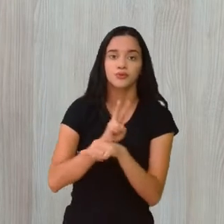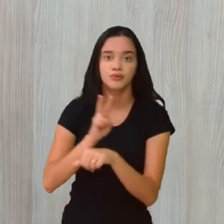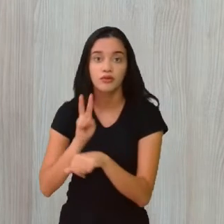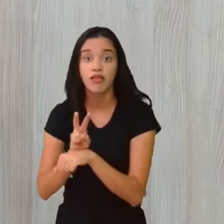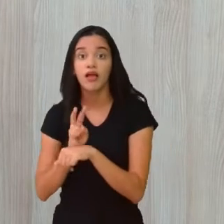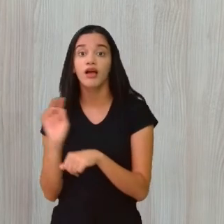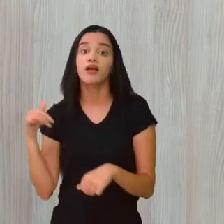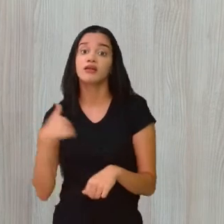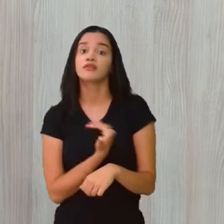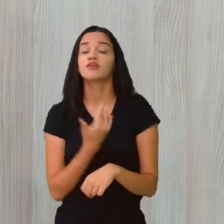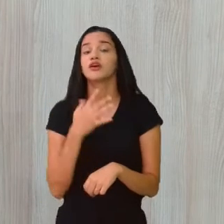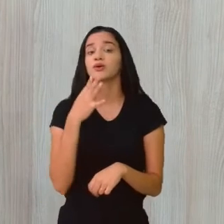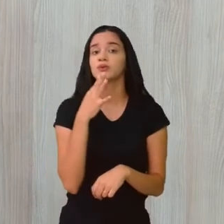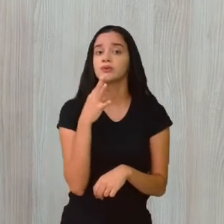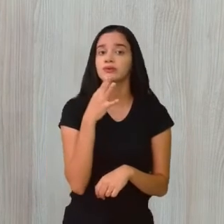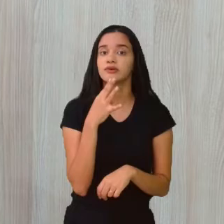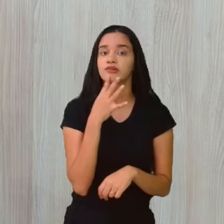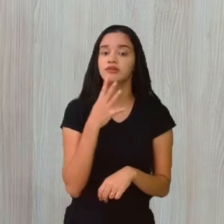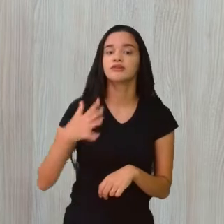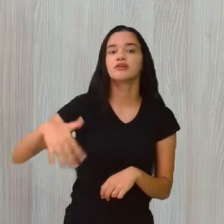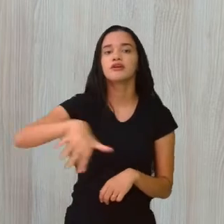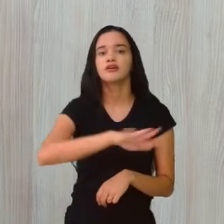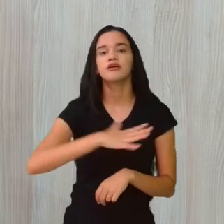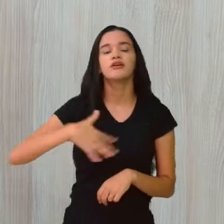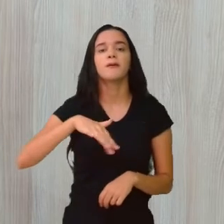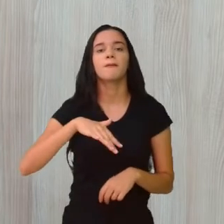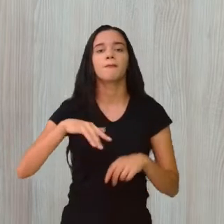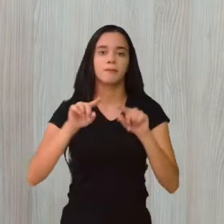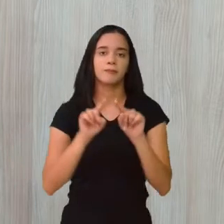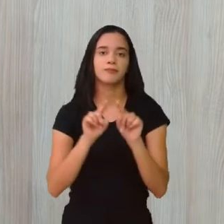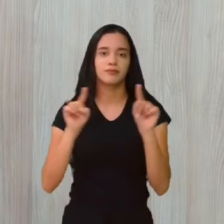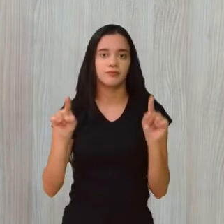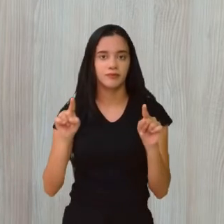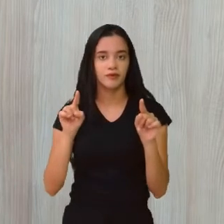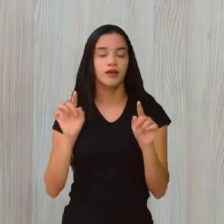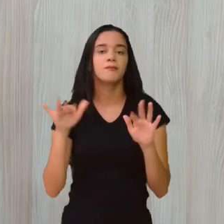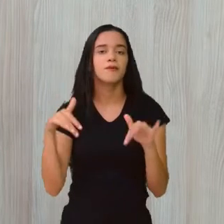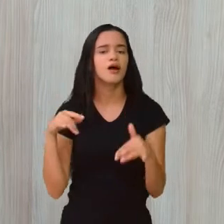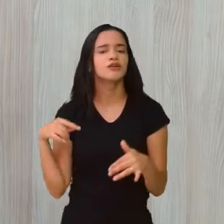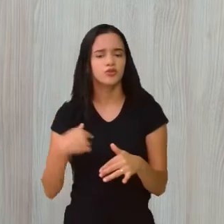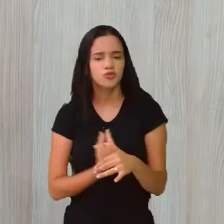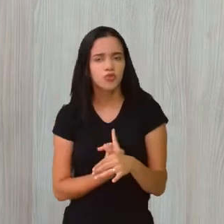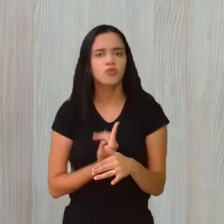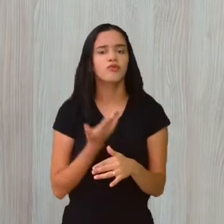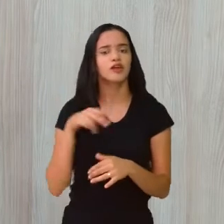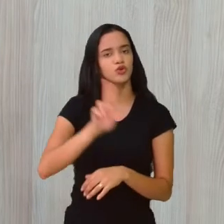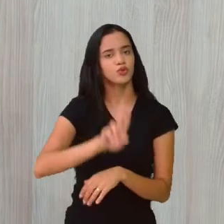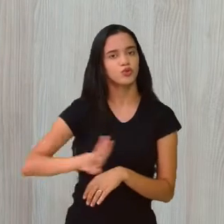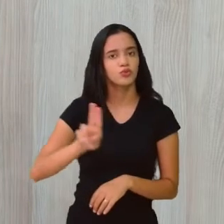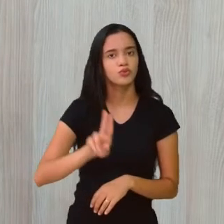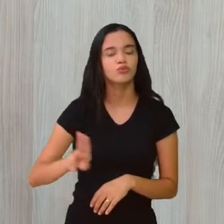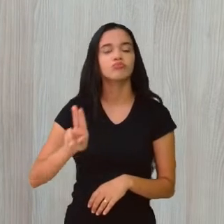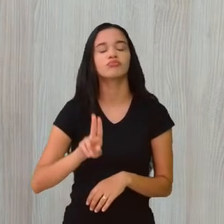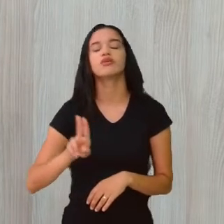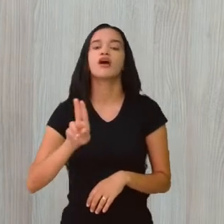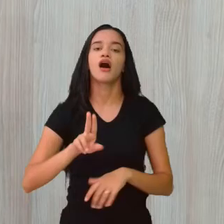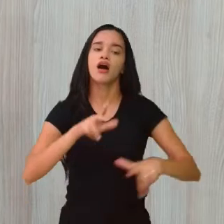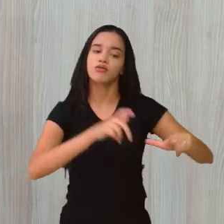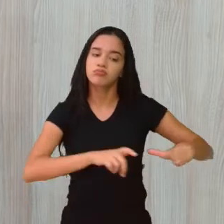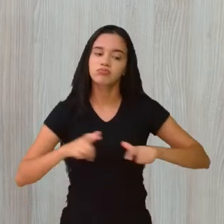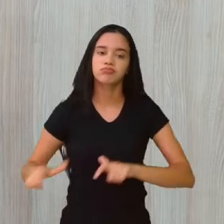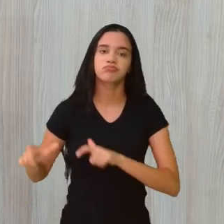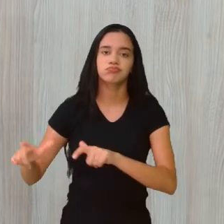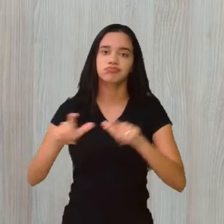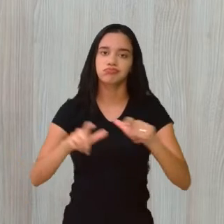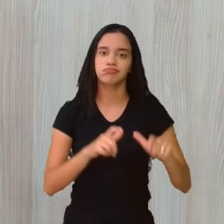gente vai conhecer esses espaços, mas na medida do possível a gente vai usufruir do que esse espaço